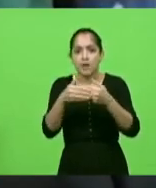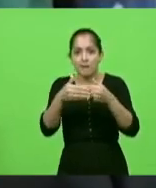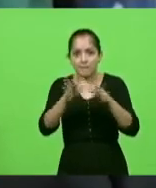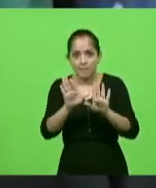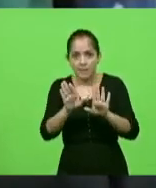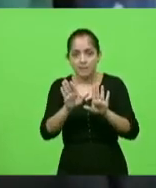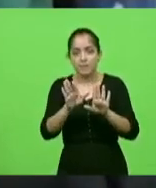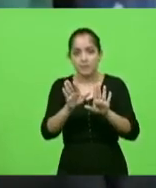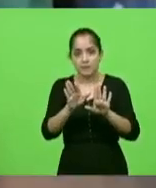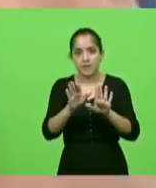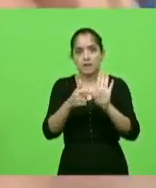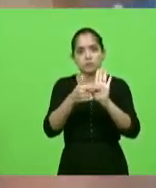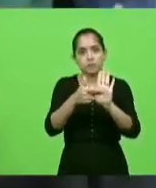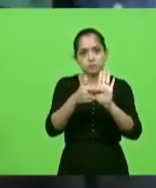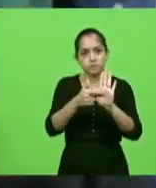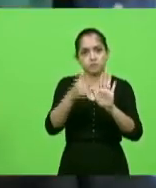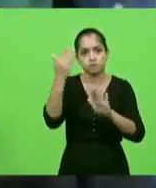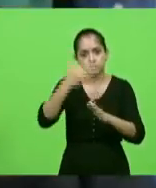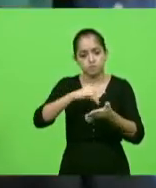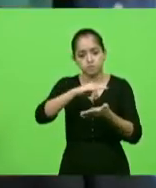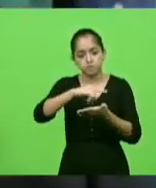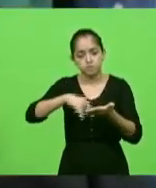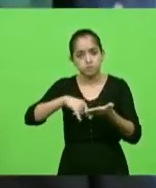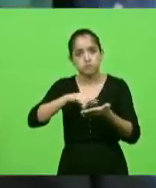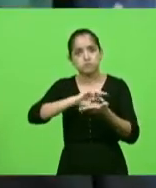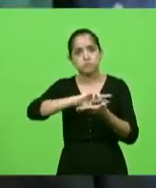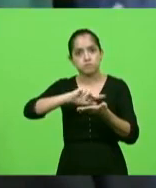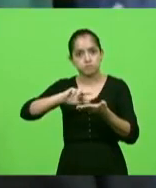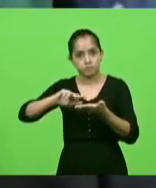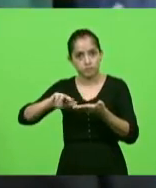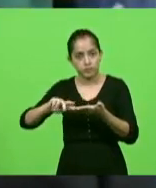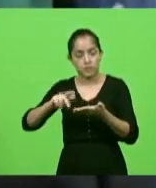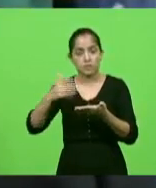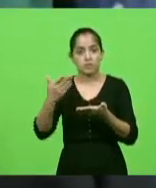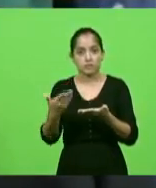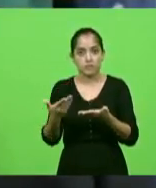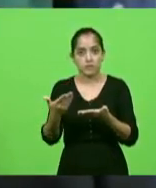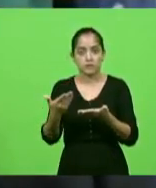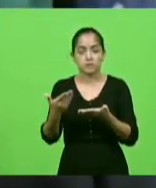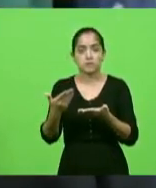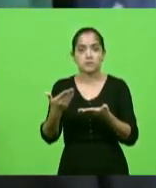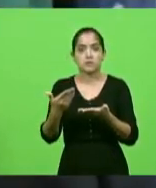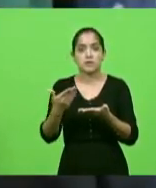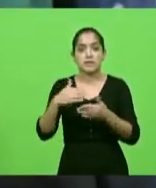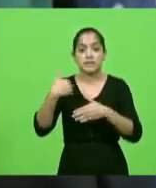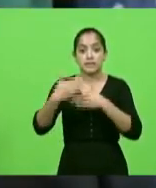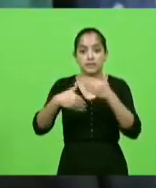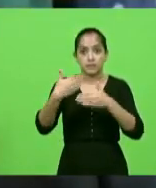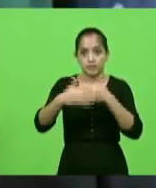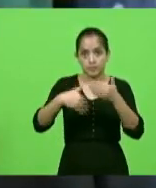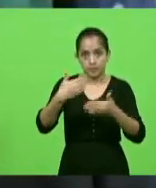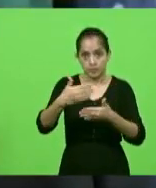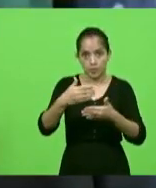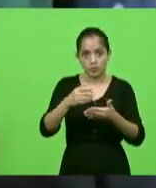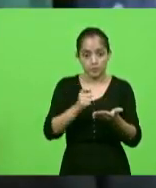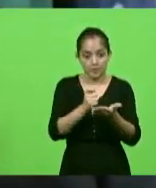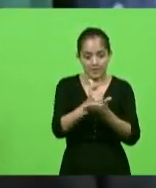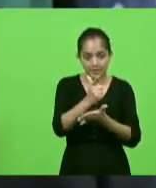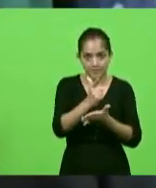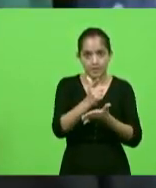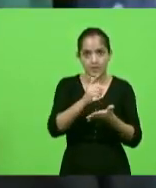bancários os acusados que desse me convém destacar o parque que após o pagamento efetuado